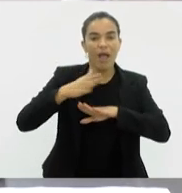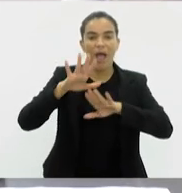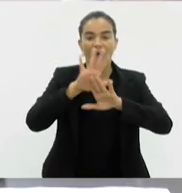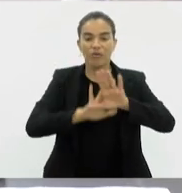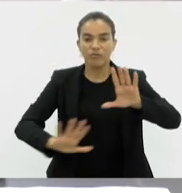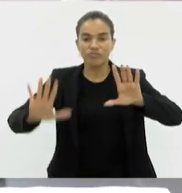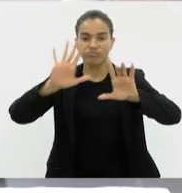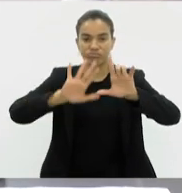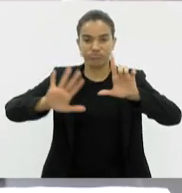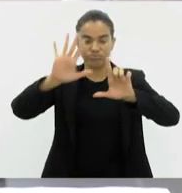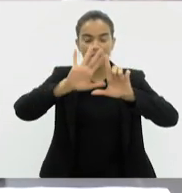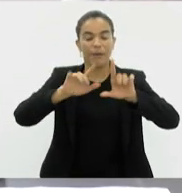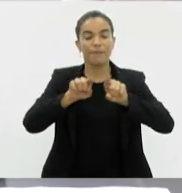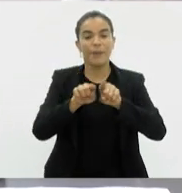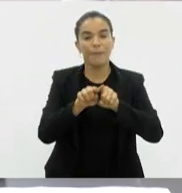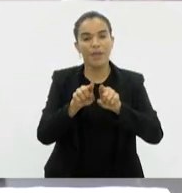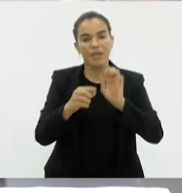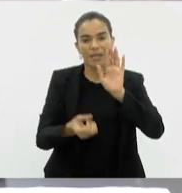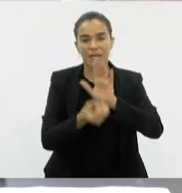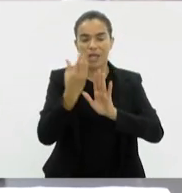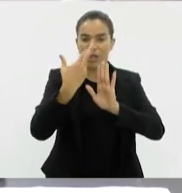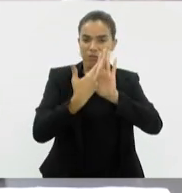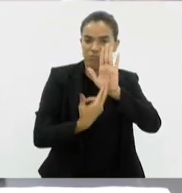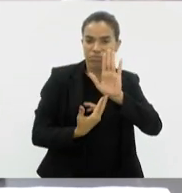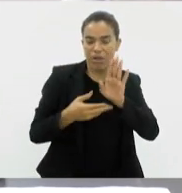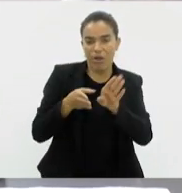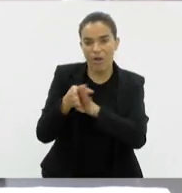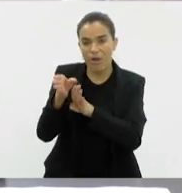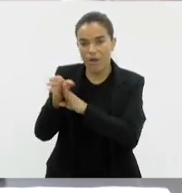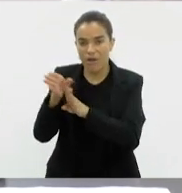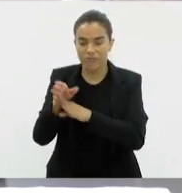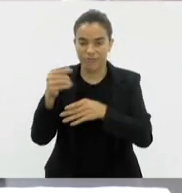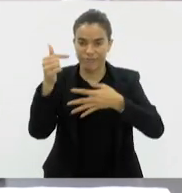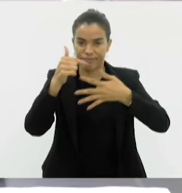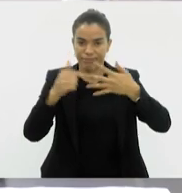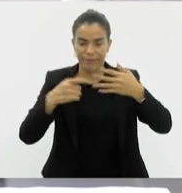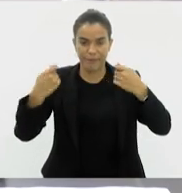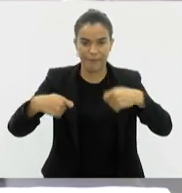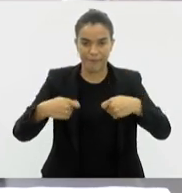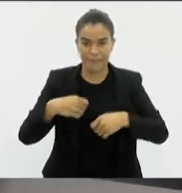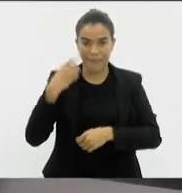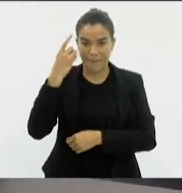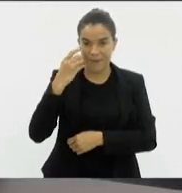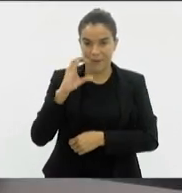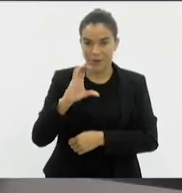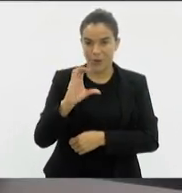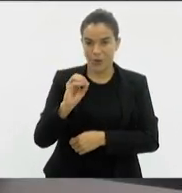Rio de Janeiro, estabelece normas para o seu funcionamento e dá outras providências. Para parecer, deputado Cozzolino.